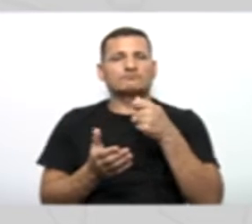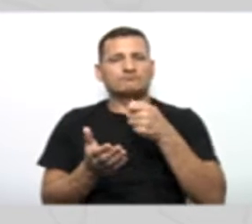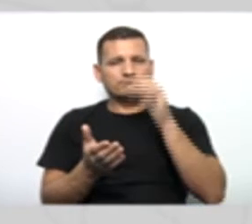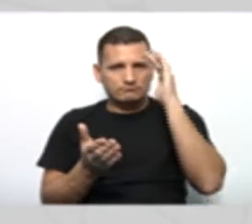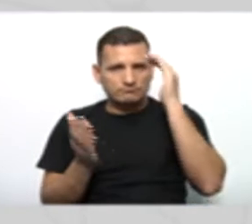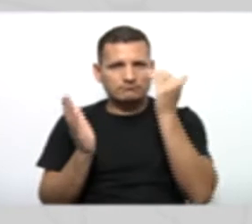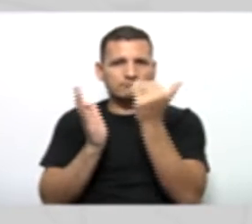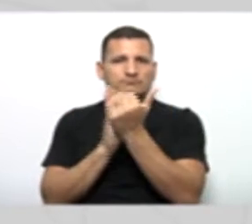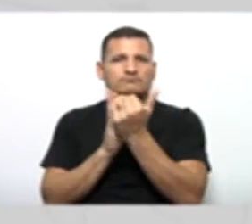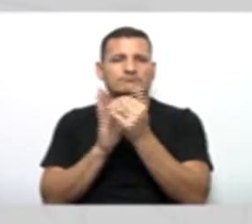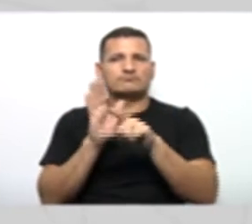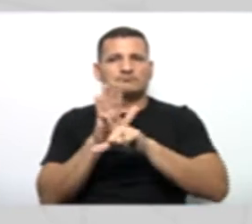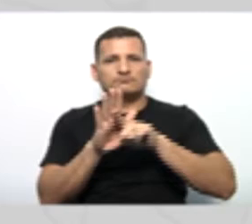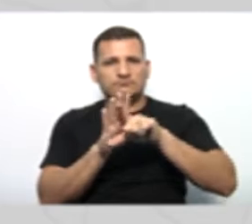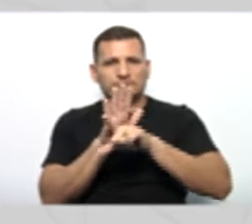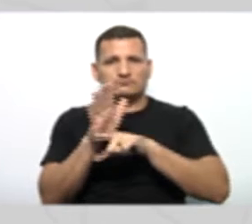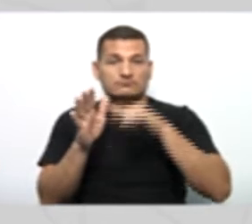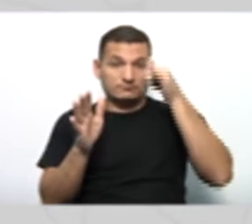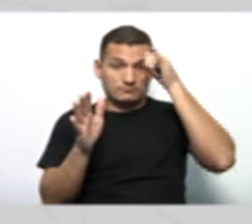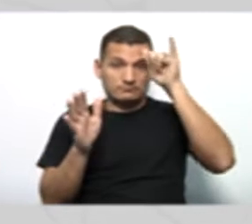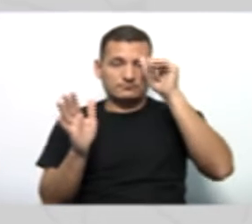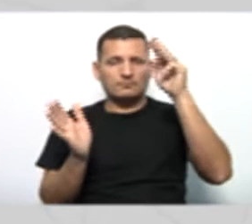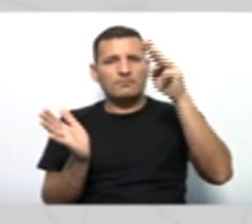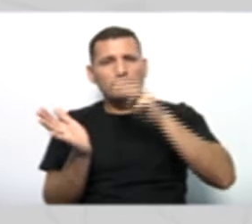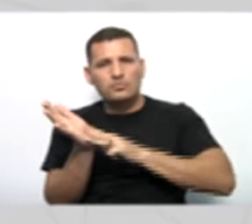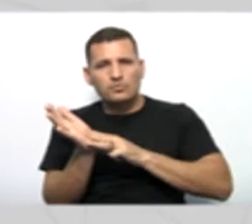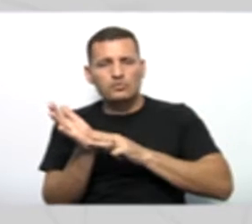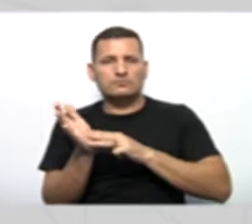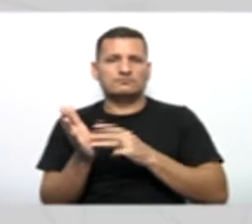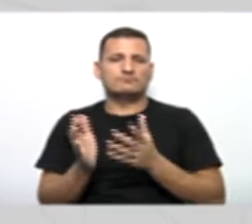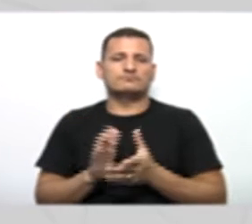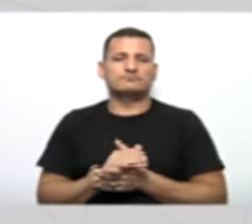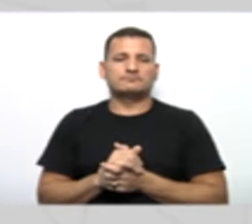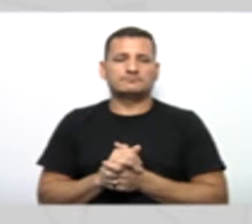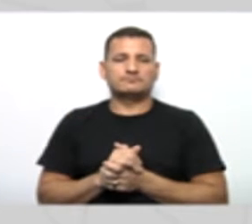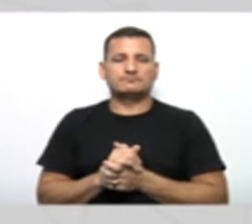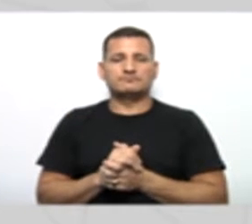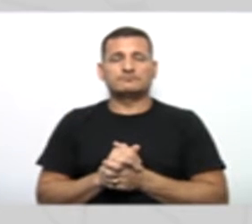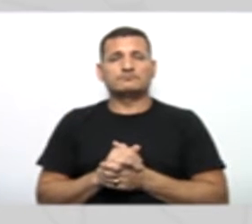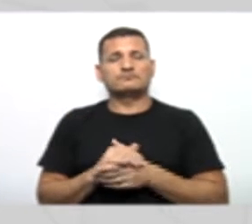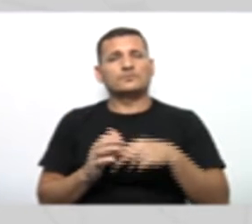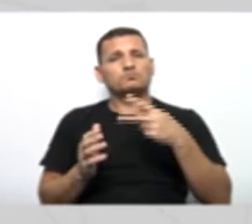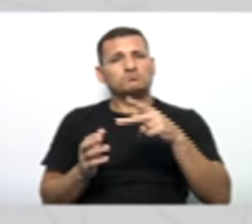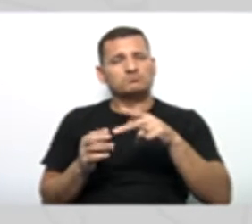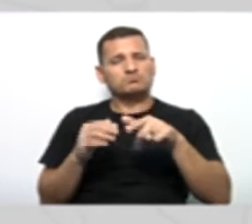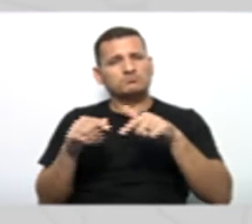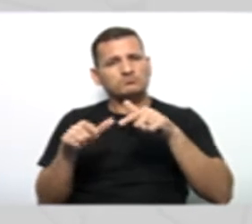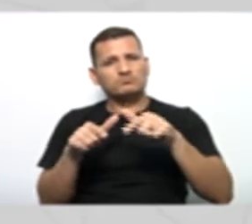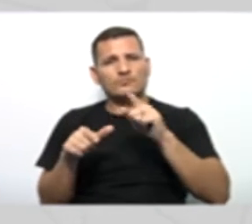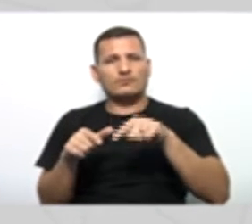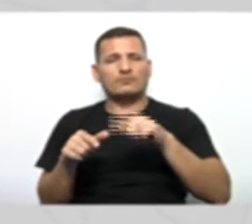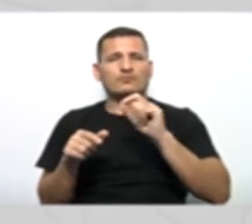legislação, para evitar multas ou boicotes. As suas ações elas são preventivas.